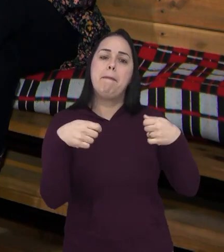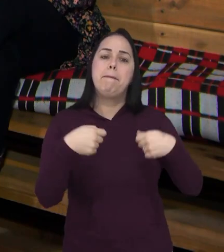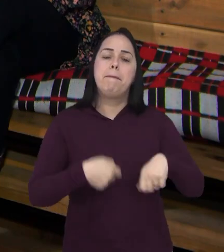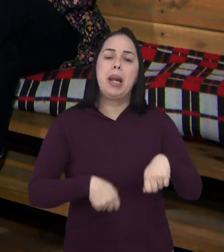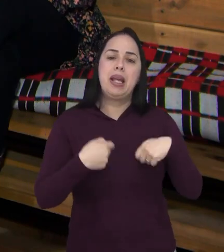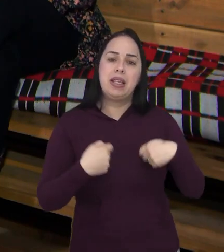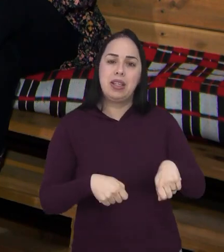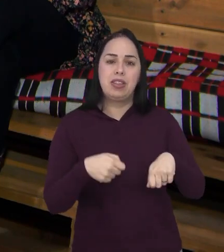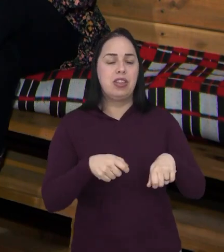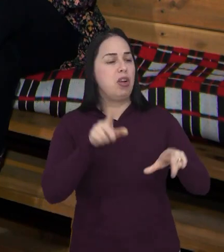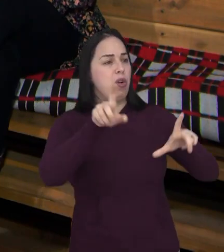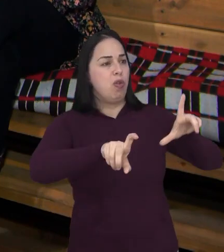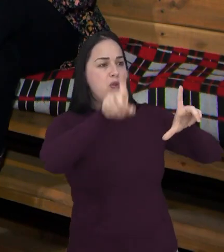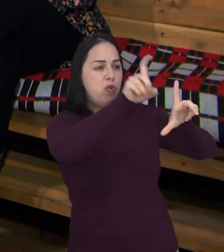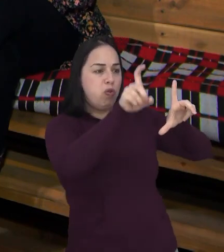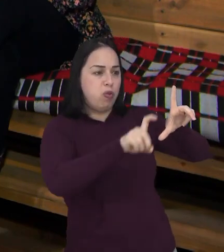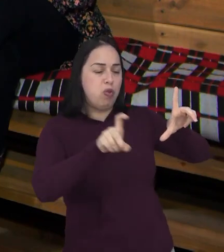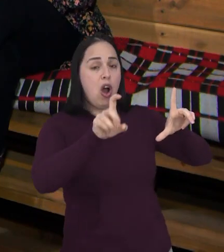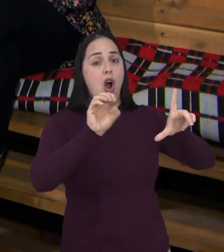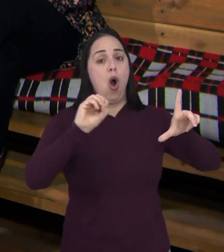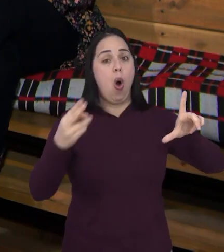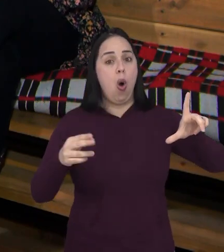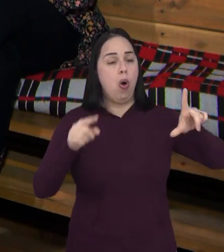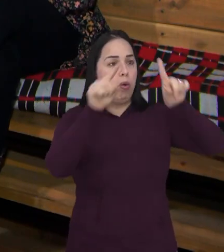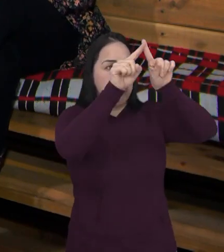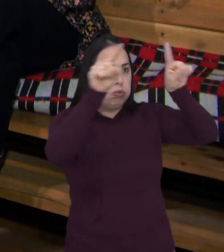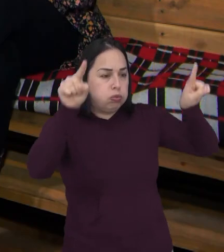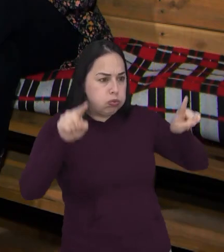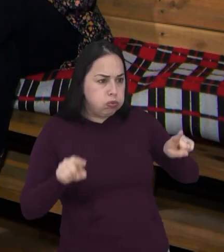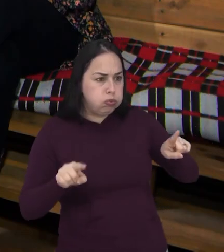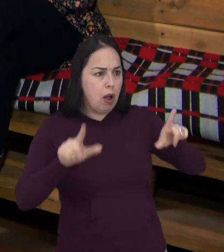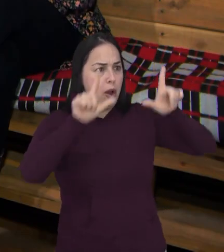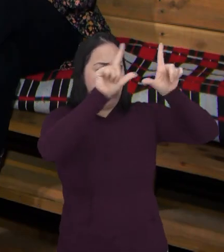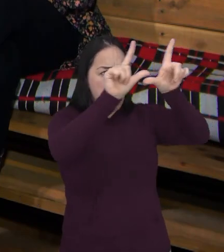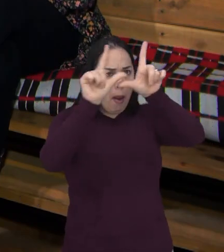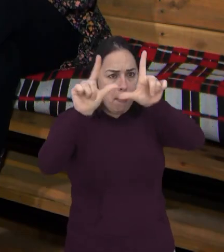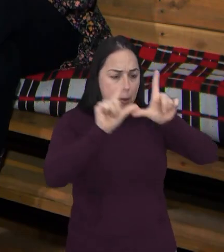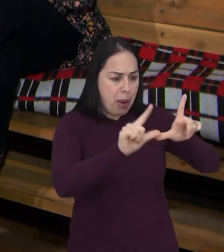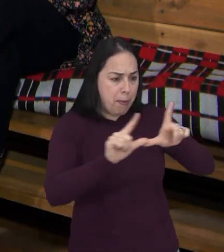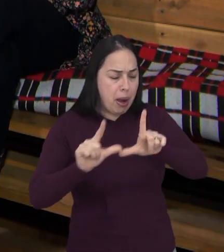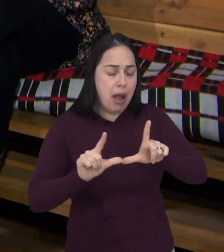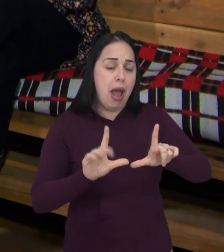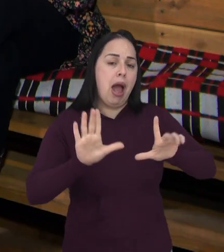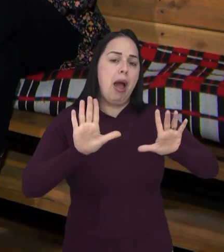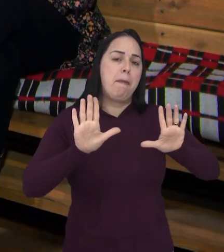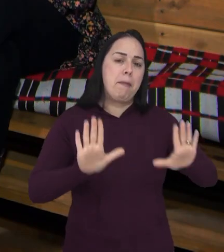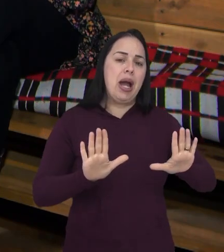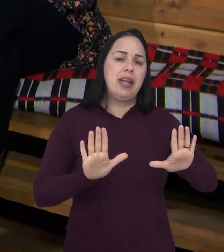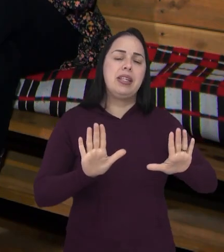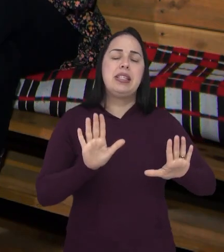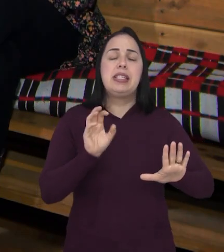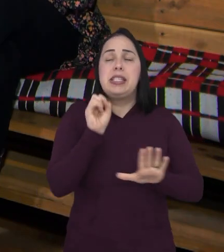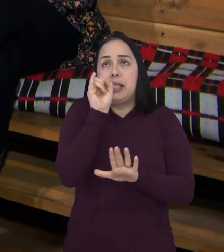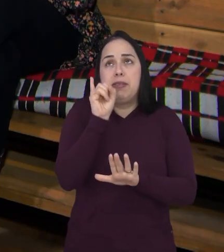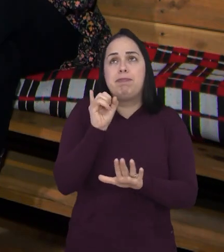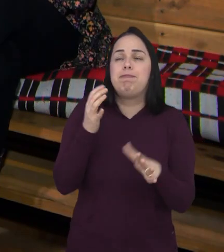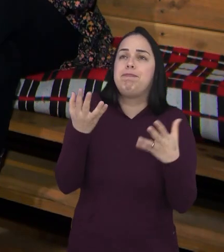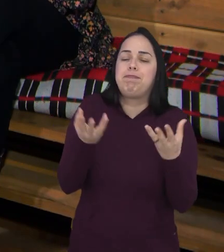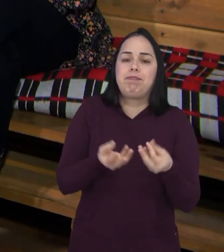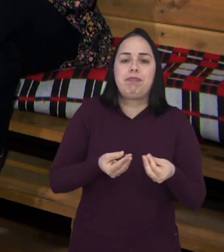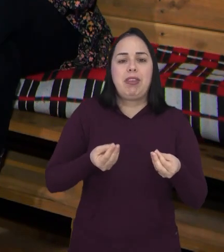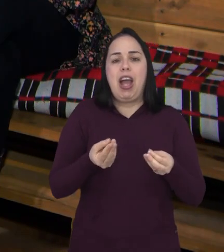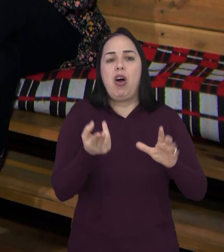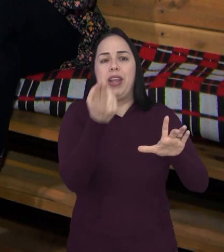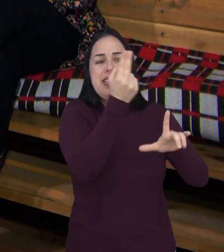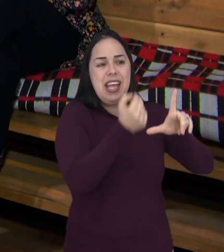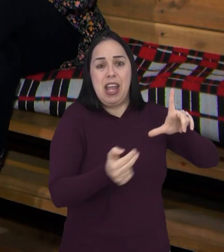um grid orgânico ou quadricular a parede para poder ampliar, mas se for algo que eu faça assim de